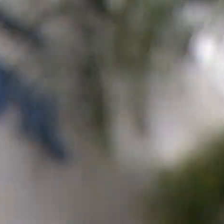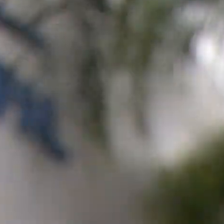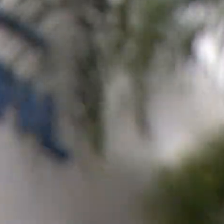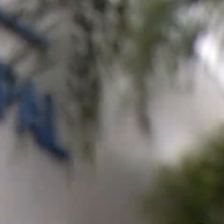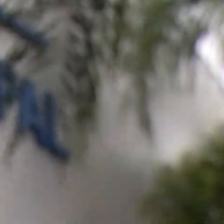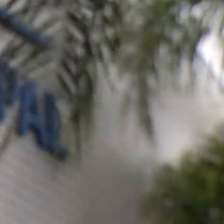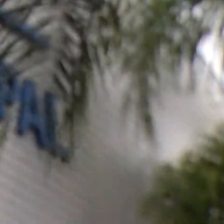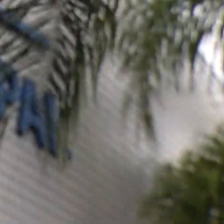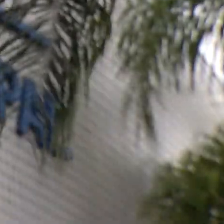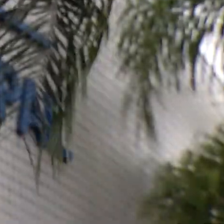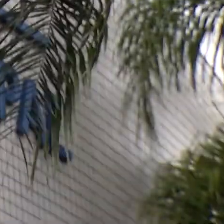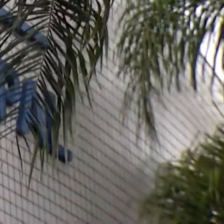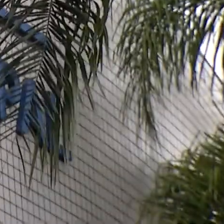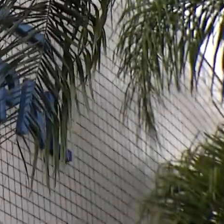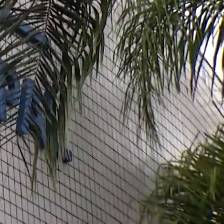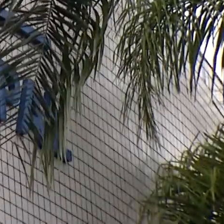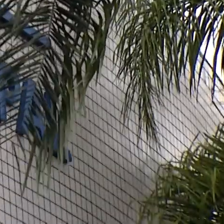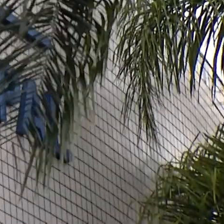Tchau.